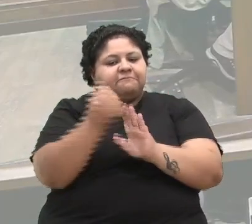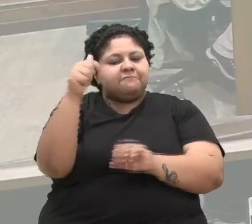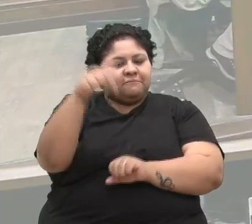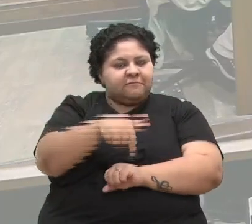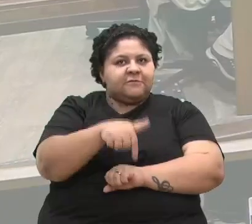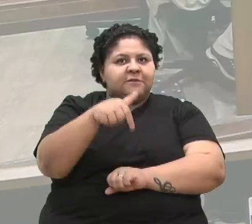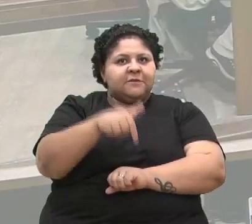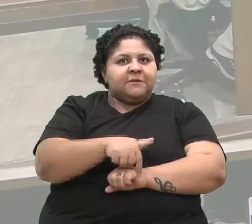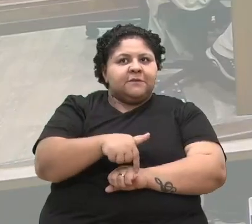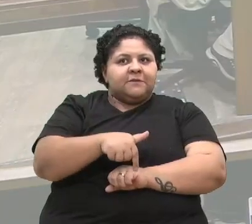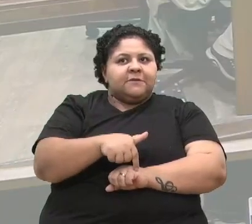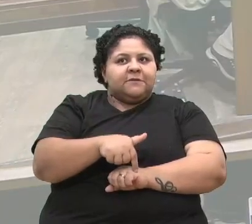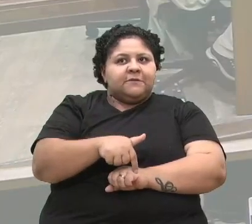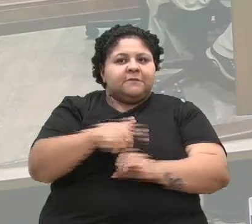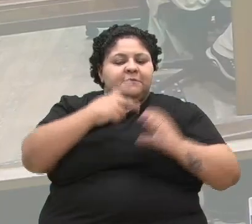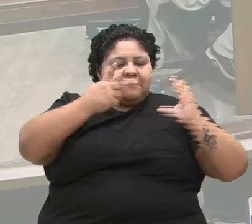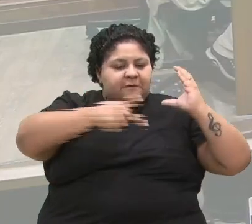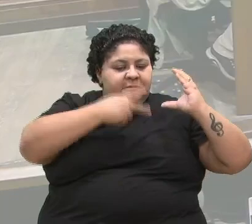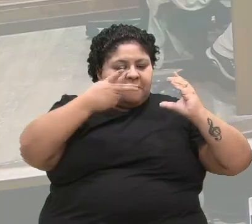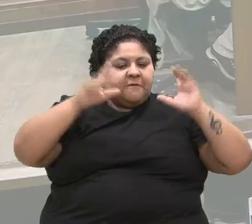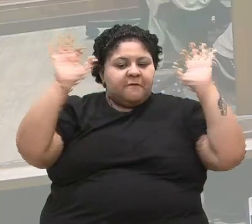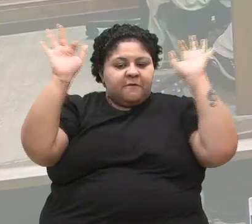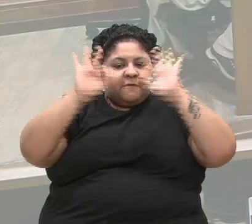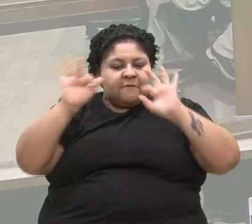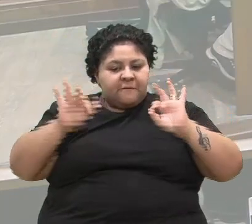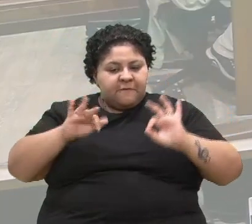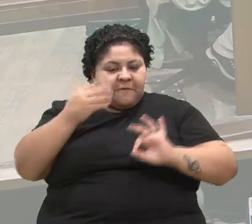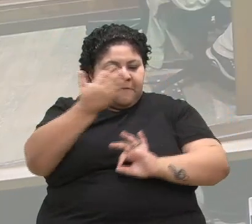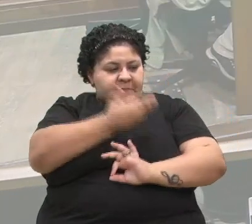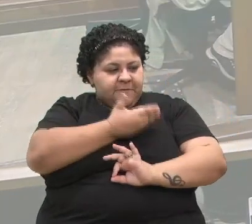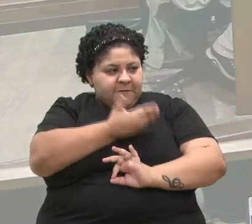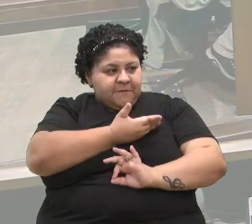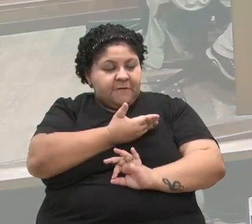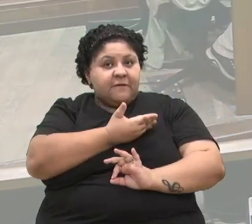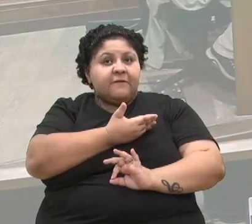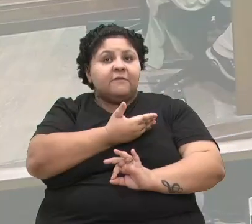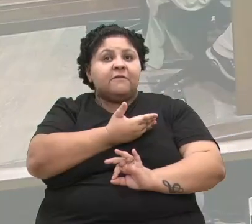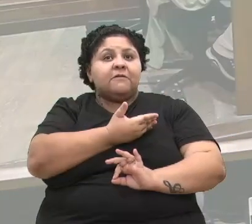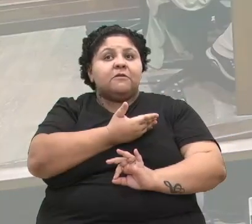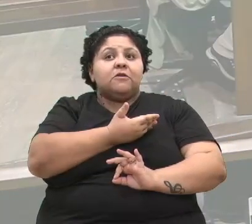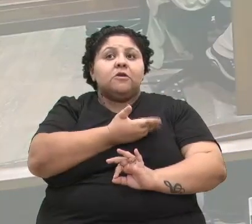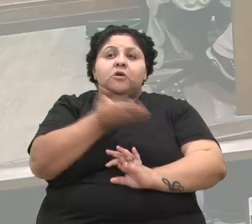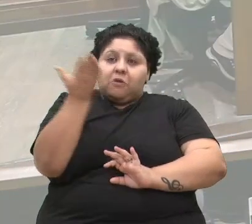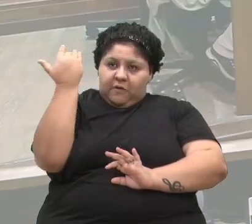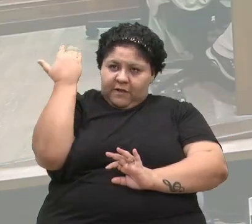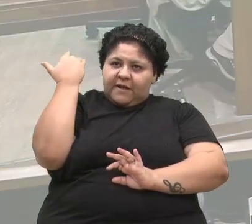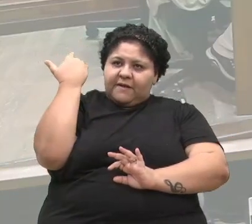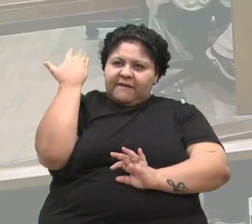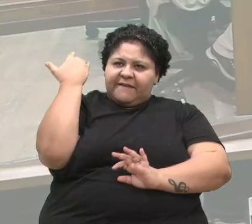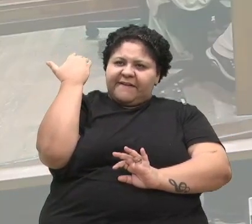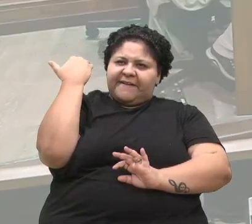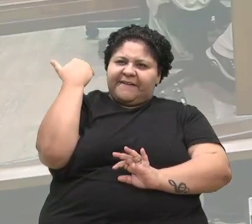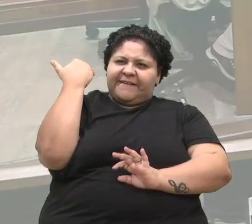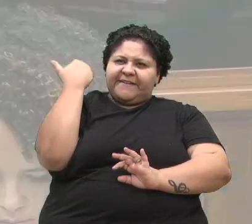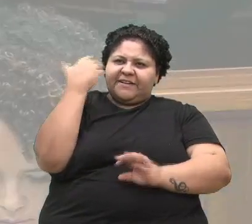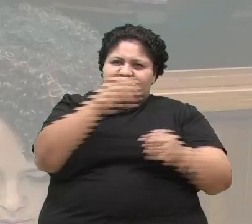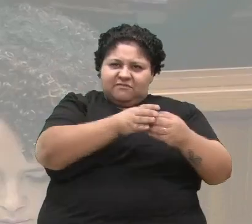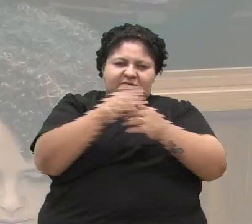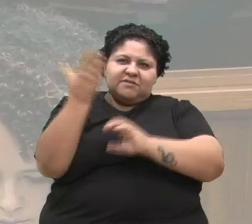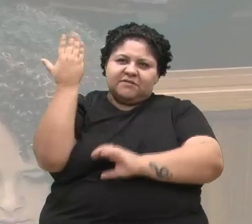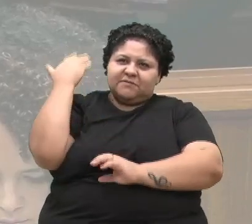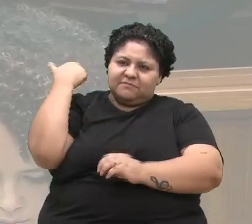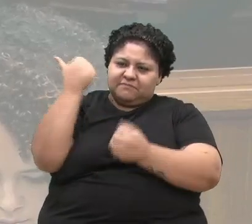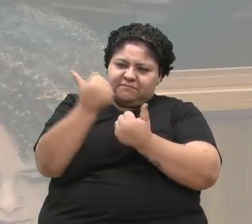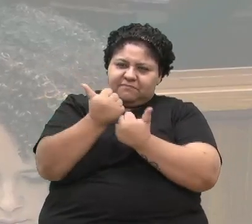na Câmara. Foi muito feliz ter sido seu colega. Fomos colegas no passado, né, vereador? Quando, à época, éramos